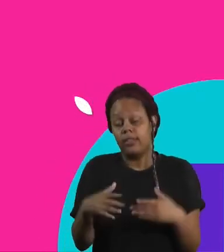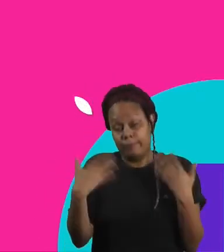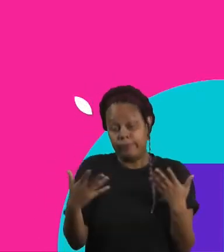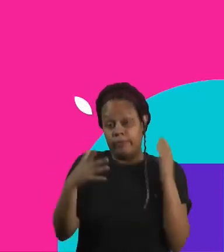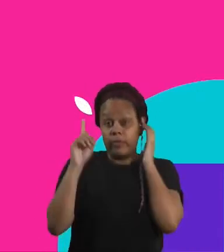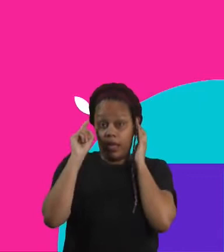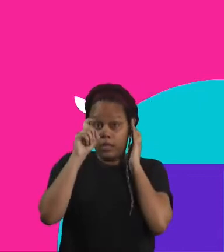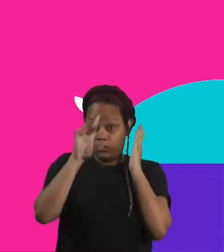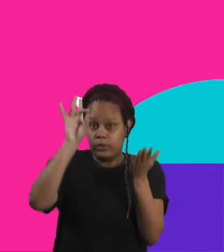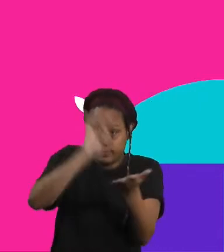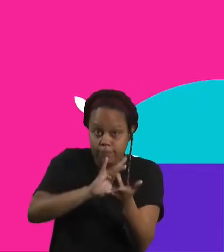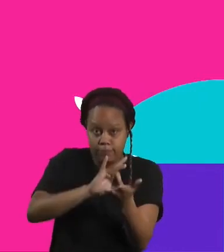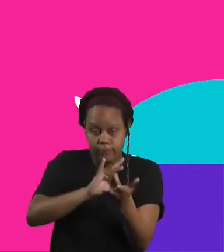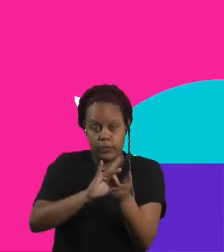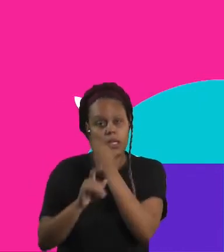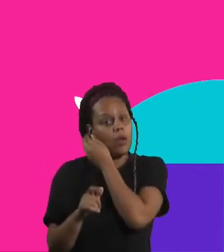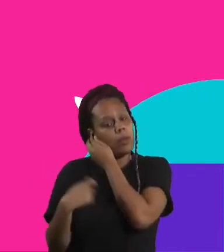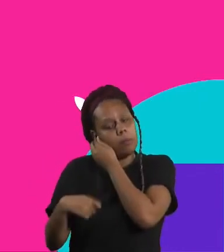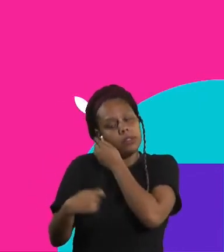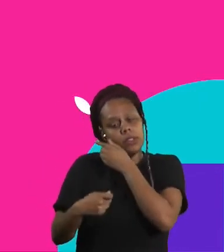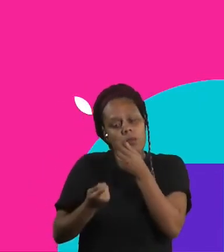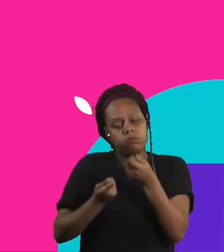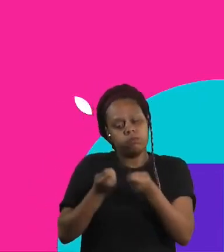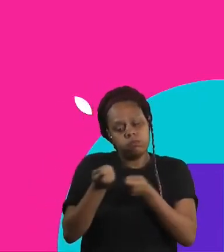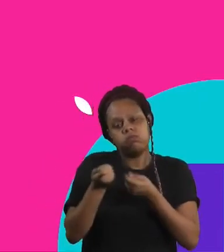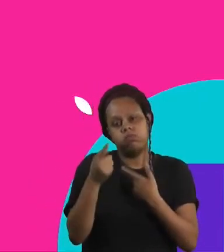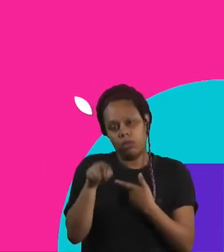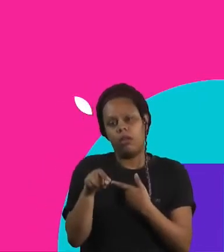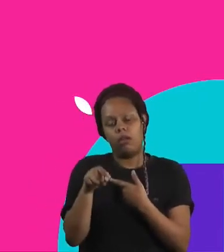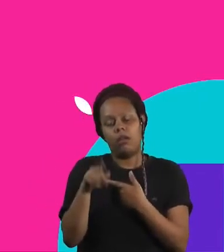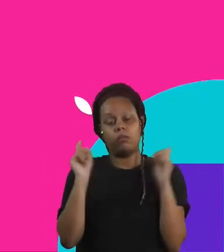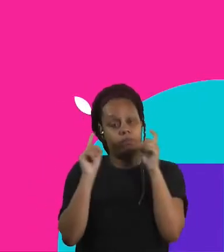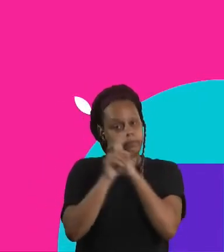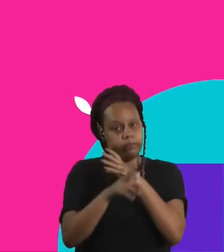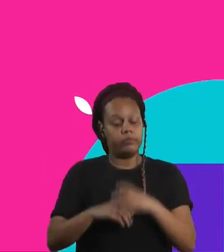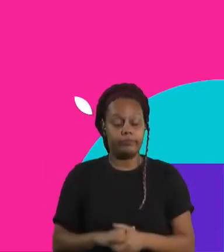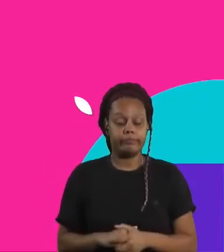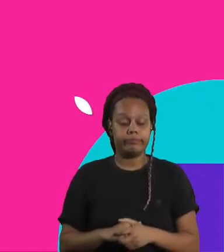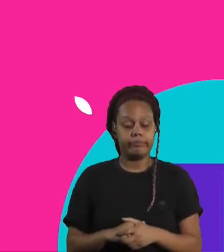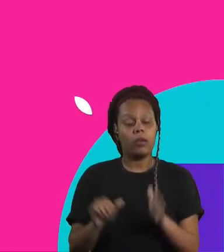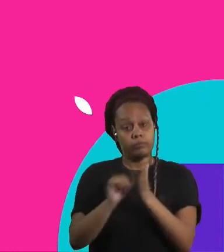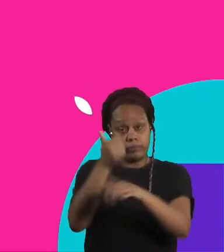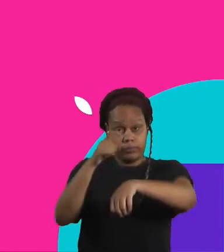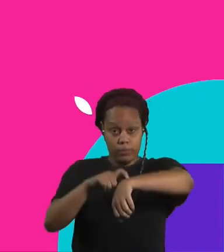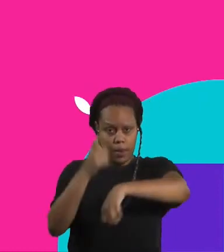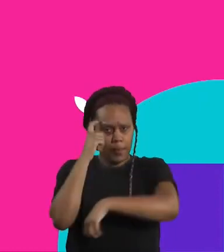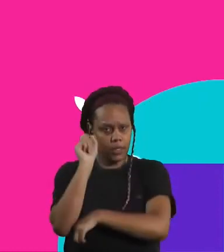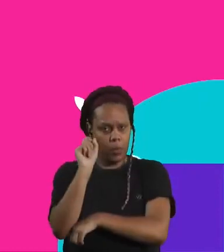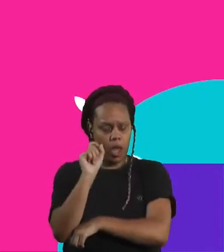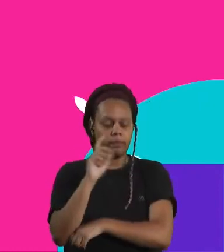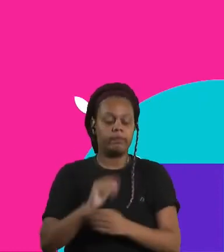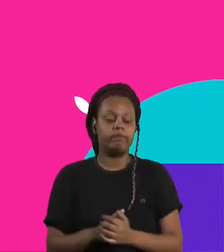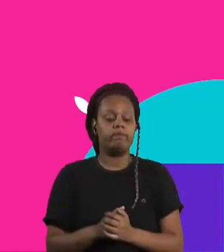foi lidando com essa dificuldade. Então, num primeiro momento, a gente pensou, bom, a gente vai fazer um índice, uma